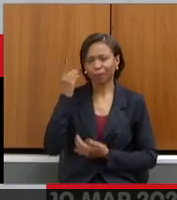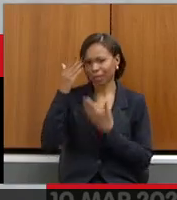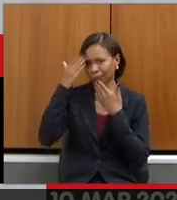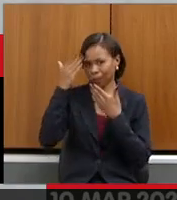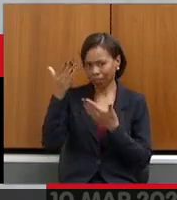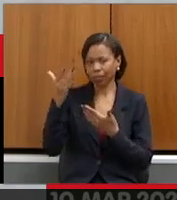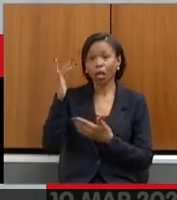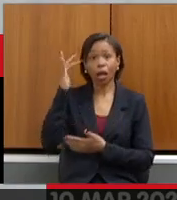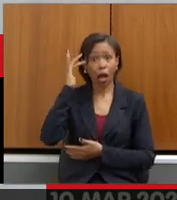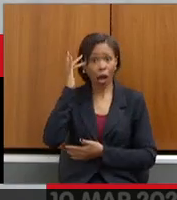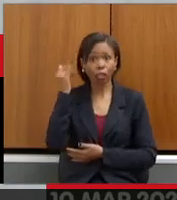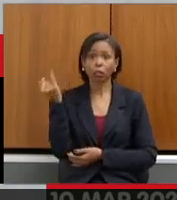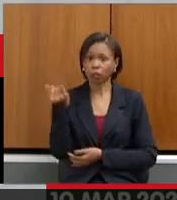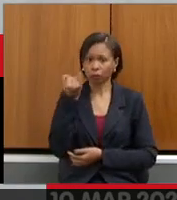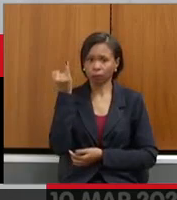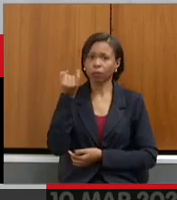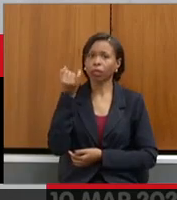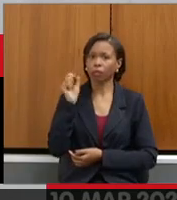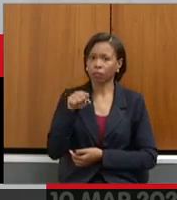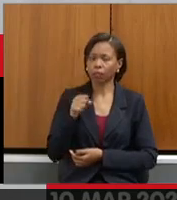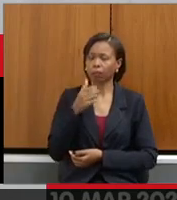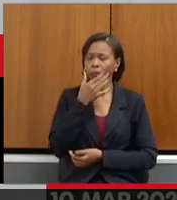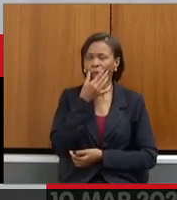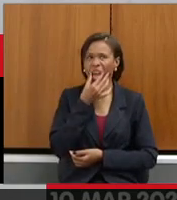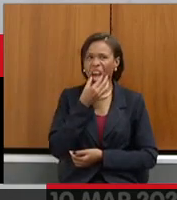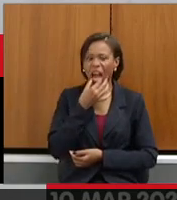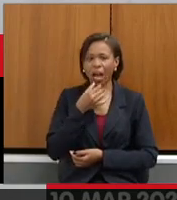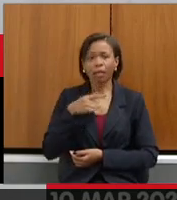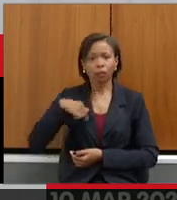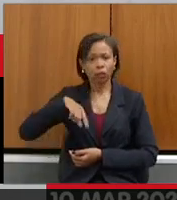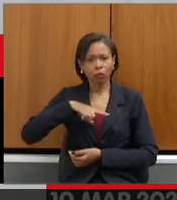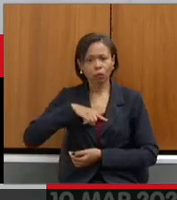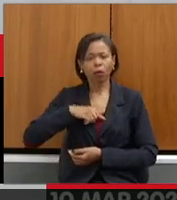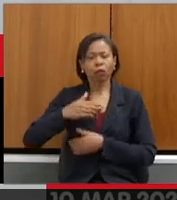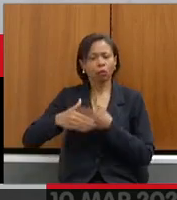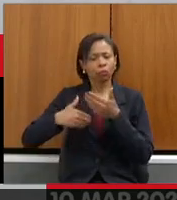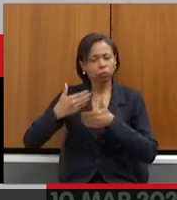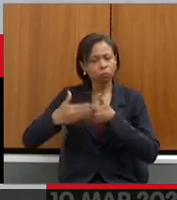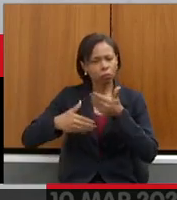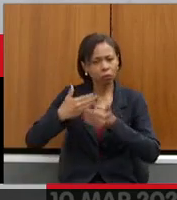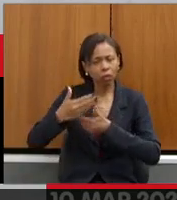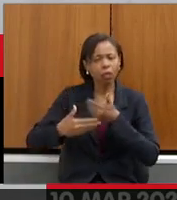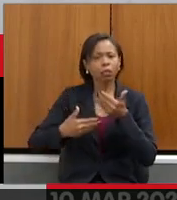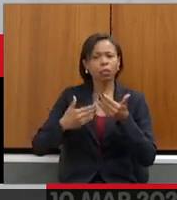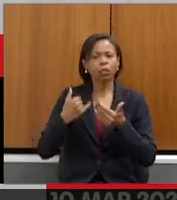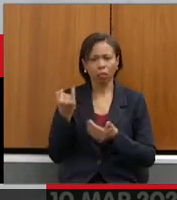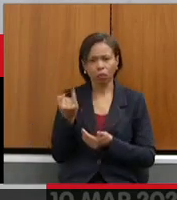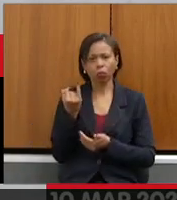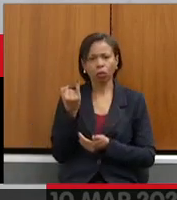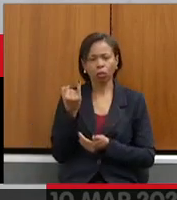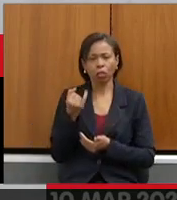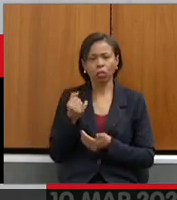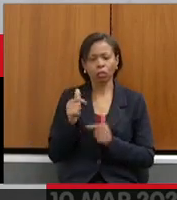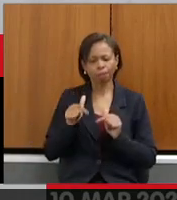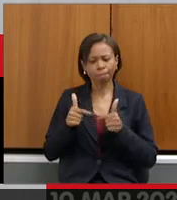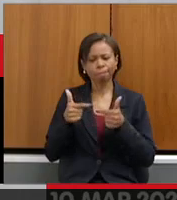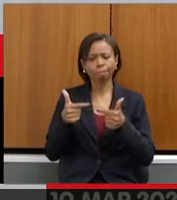eu acho que que é muito importante nosso caminhamos assim é fundamental que